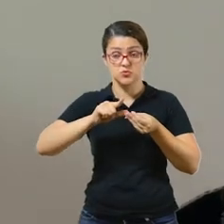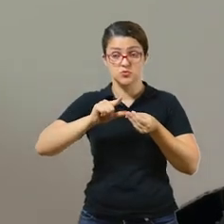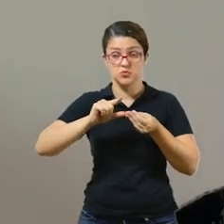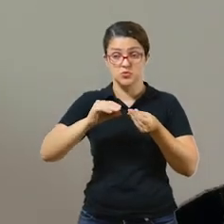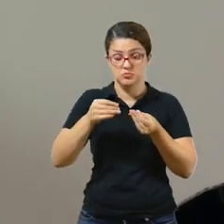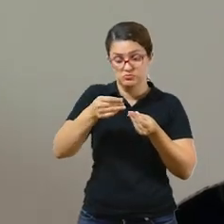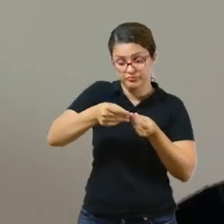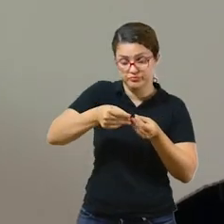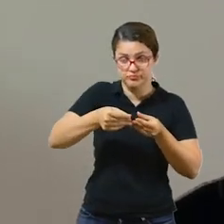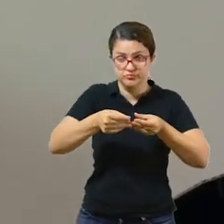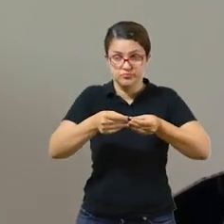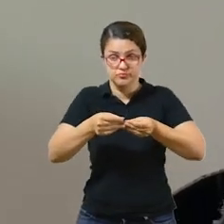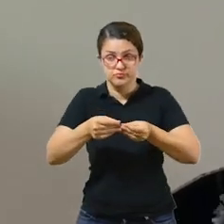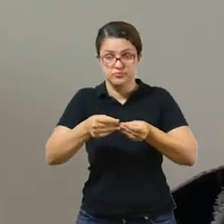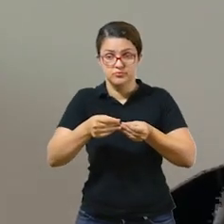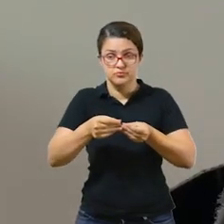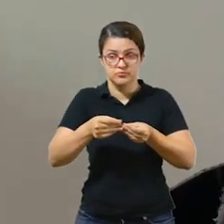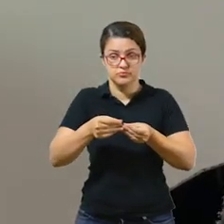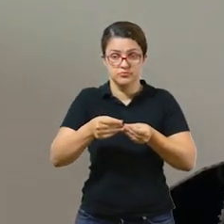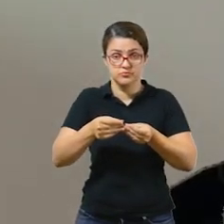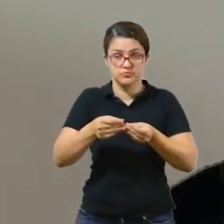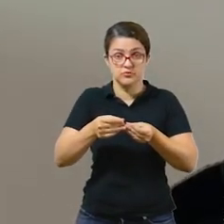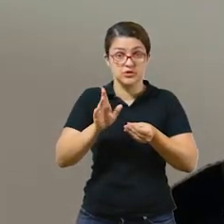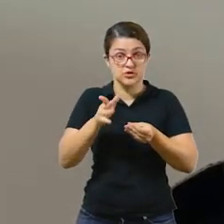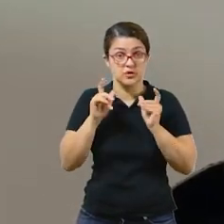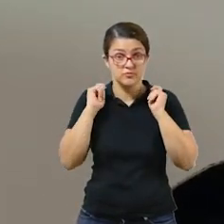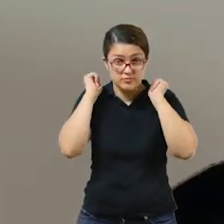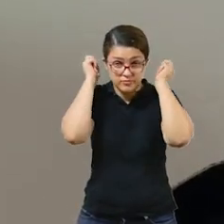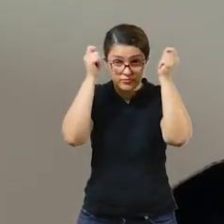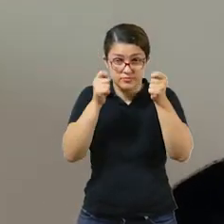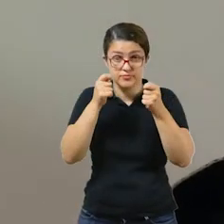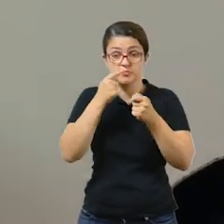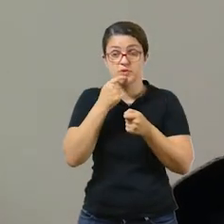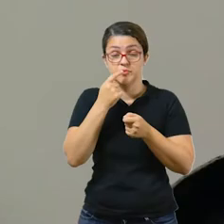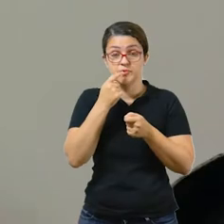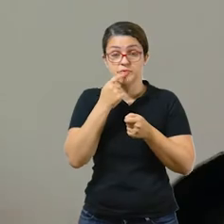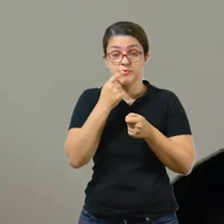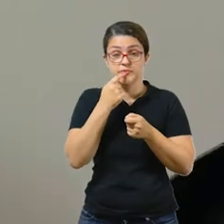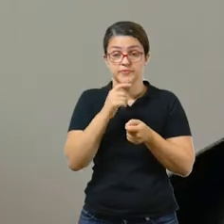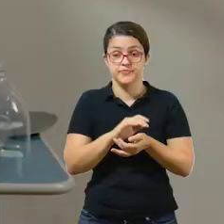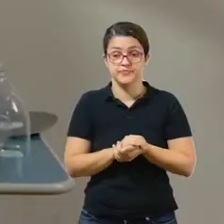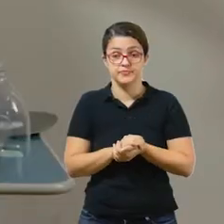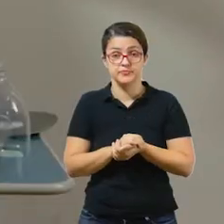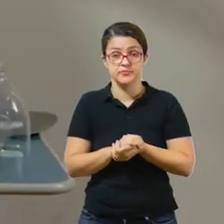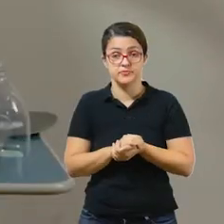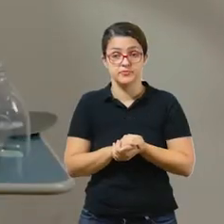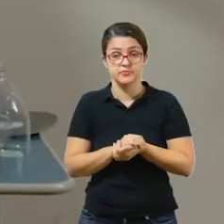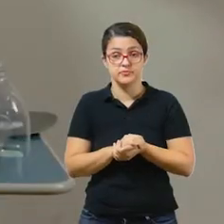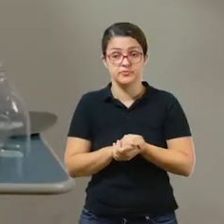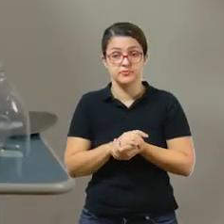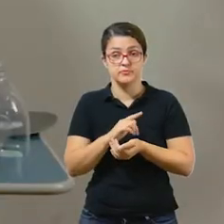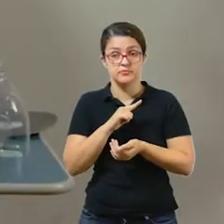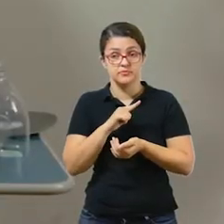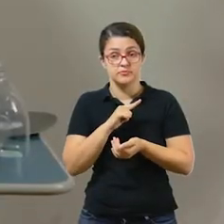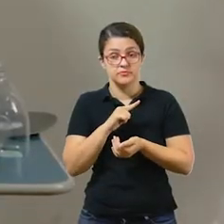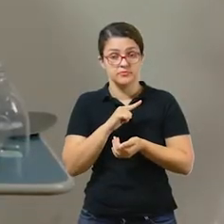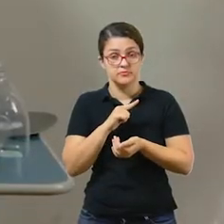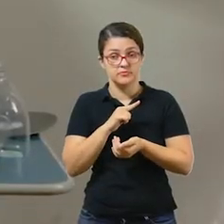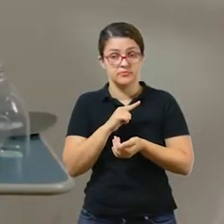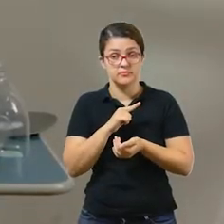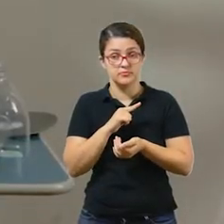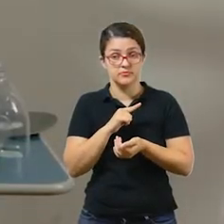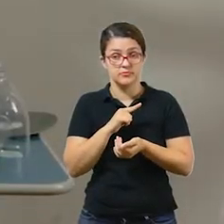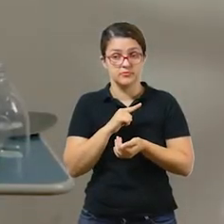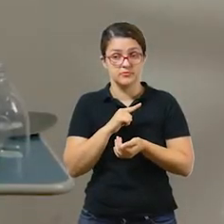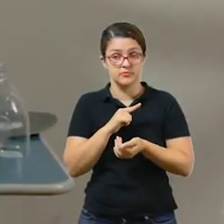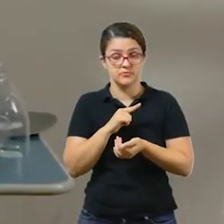novo e novamente. Aqui eu fiz a capinha da nossa Chapeuzinho. E assim nós temos a capinha